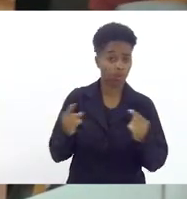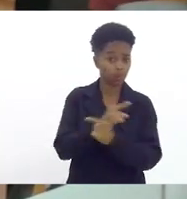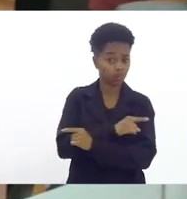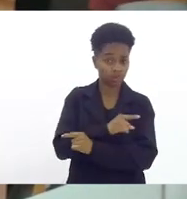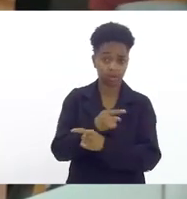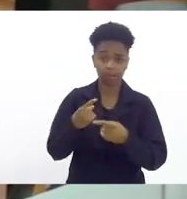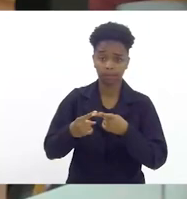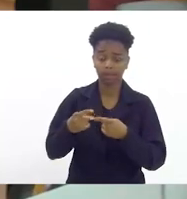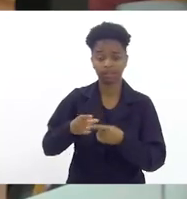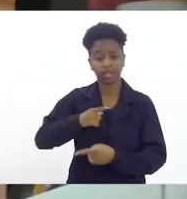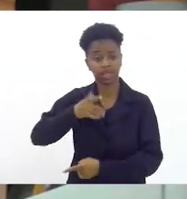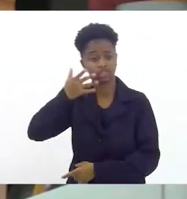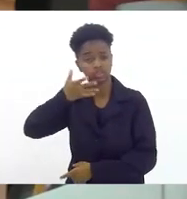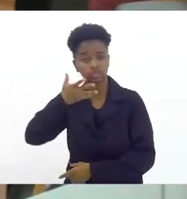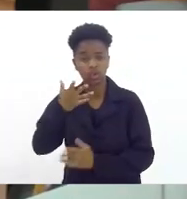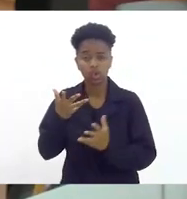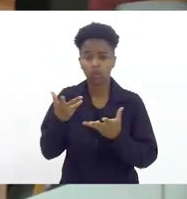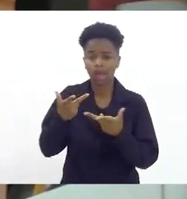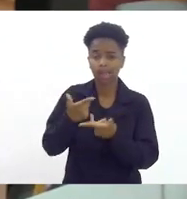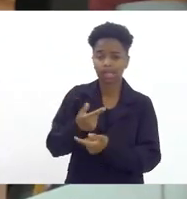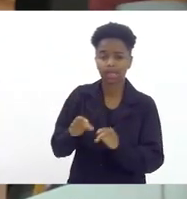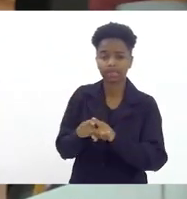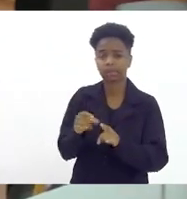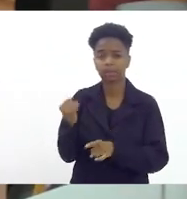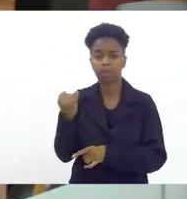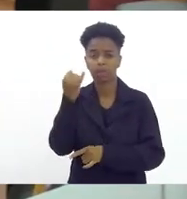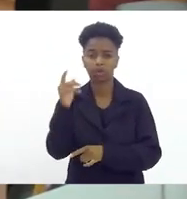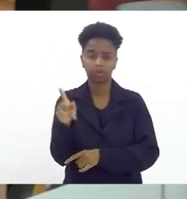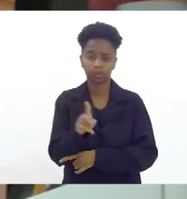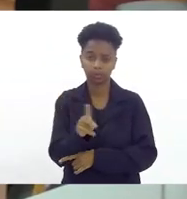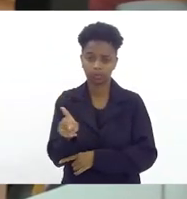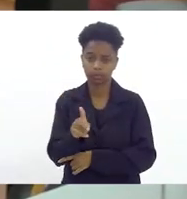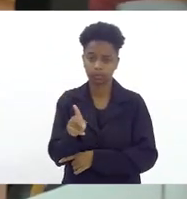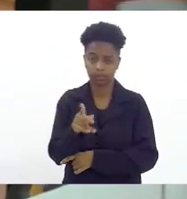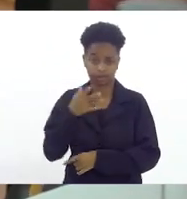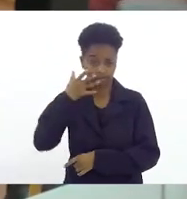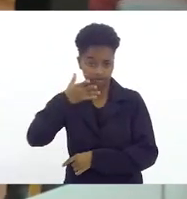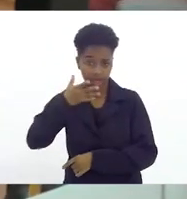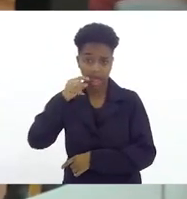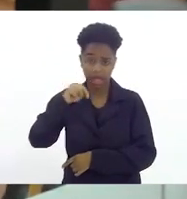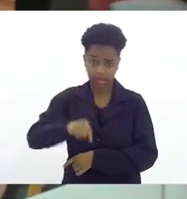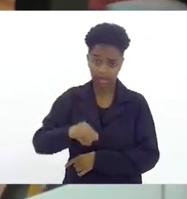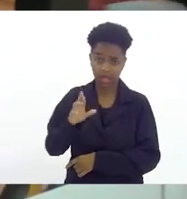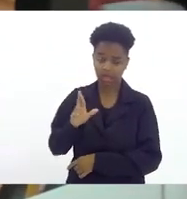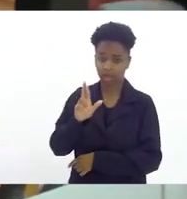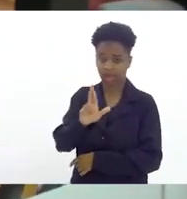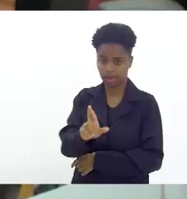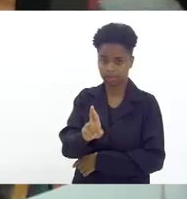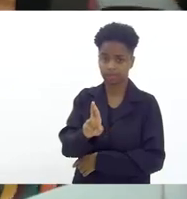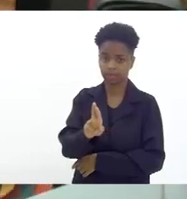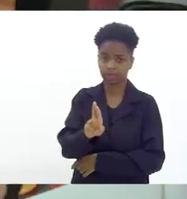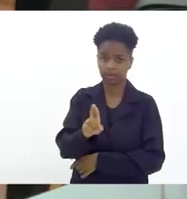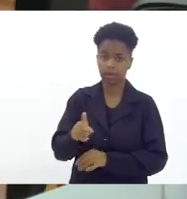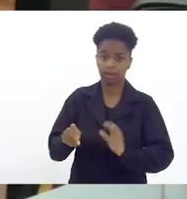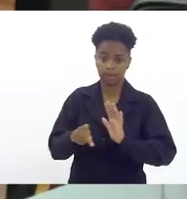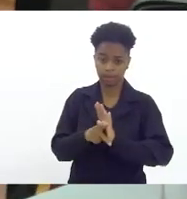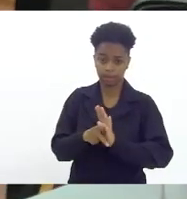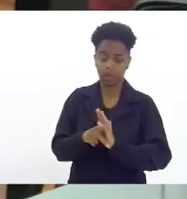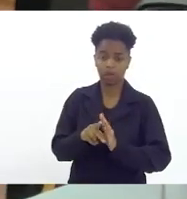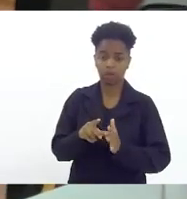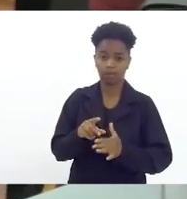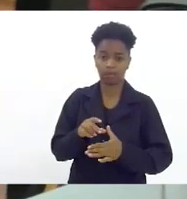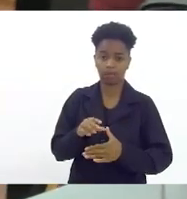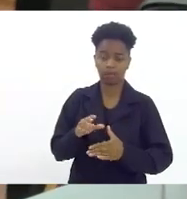discurso de qualidade da importância do professor que foi feito aqui pelos representantes do Patronato